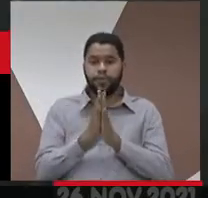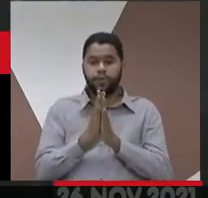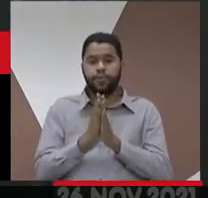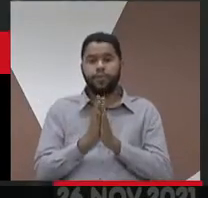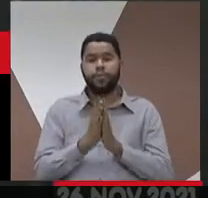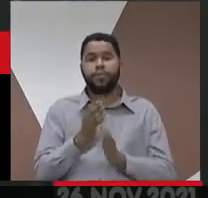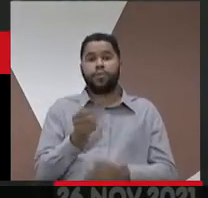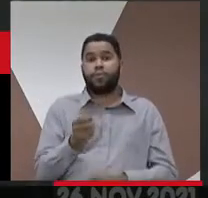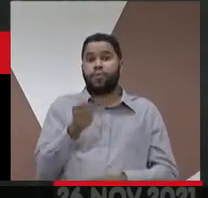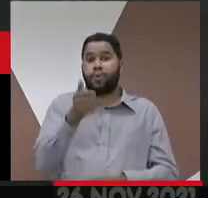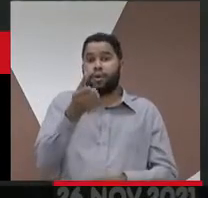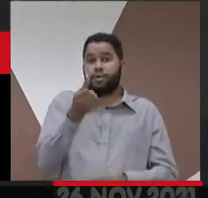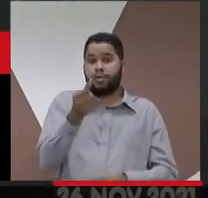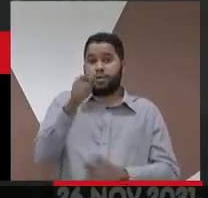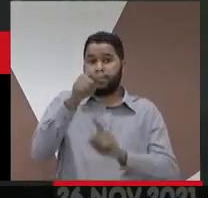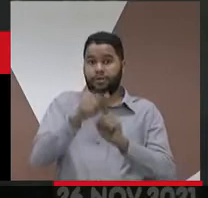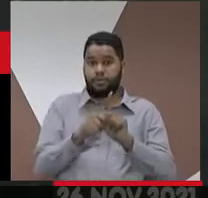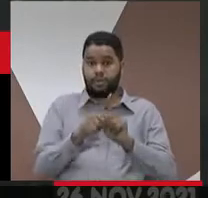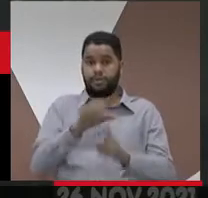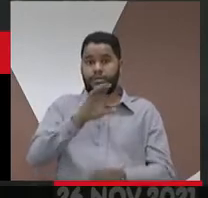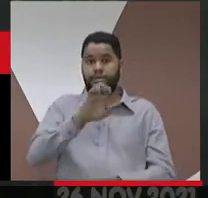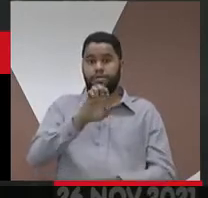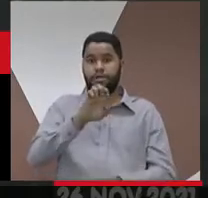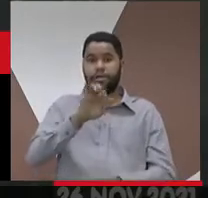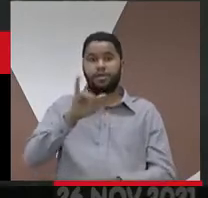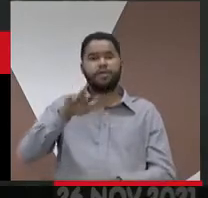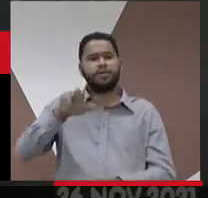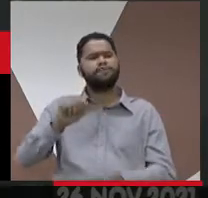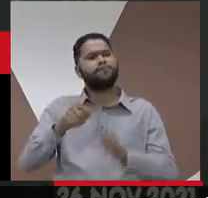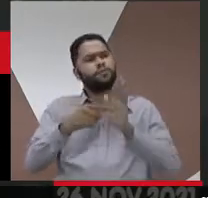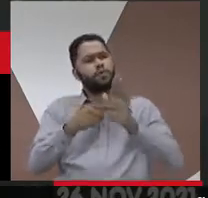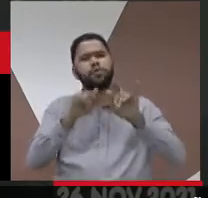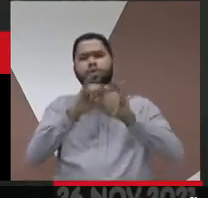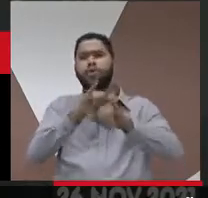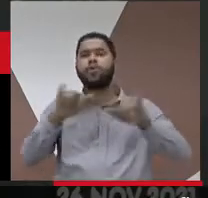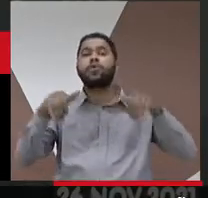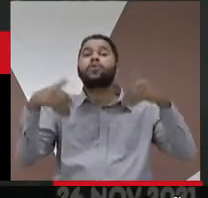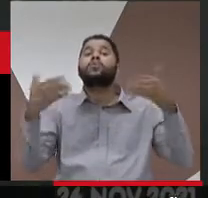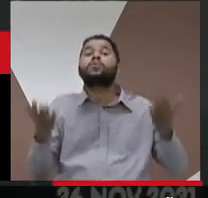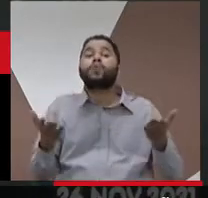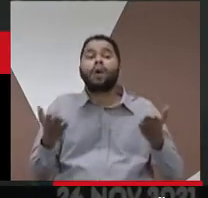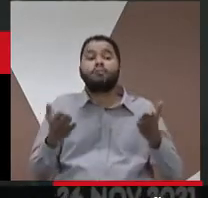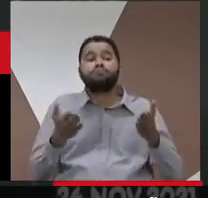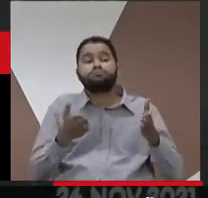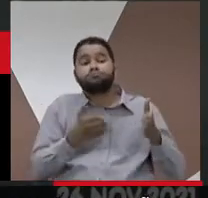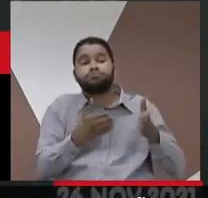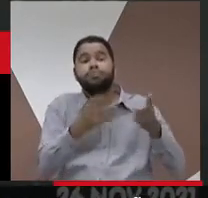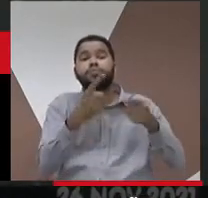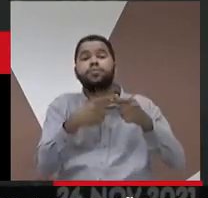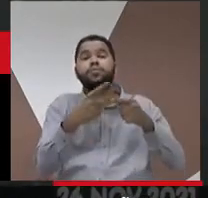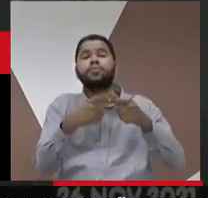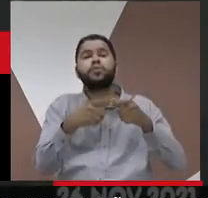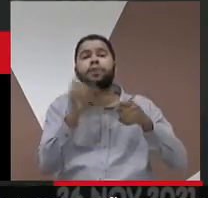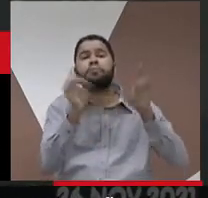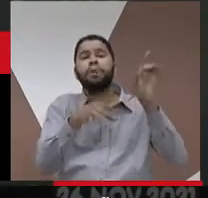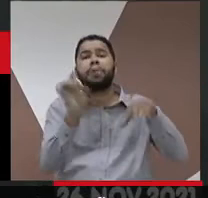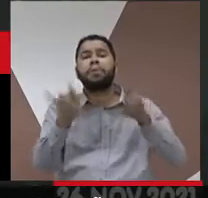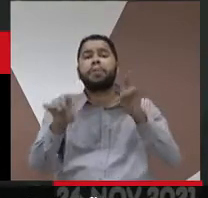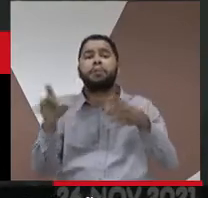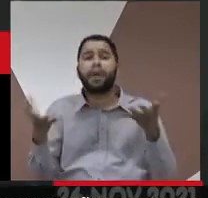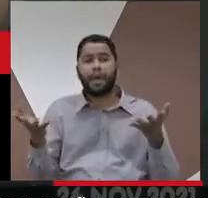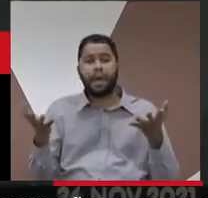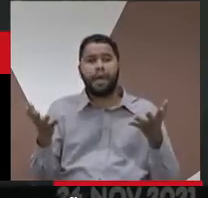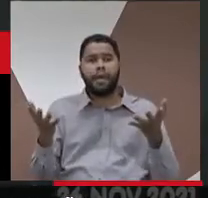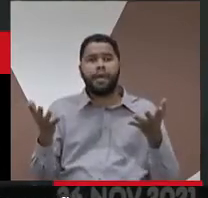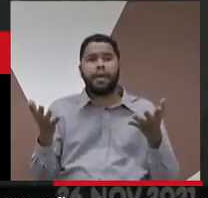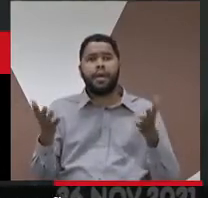quase 6 meses, que a CEINFRA possa tornar público quais eram esses traçados e por que eles foram descartados, porque